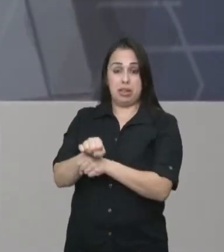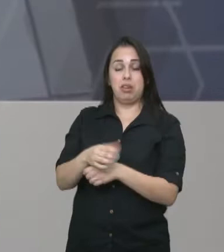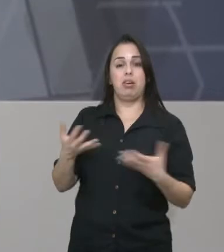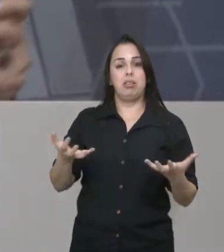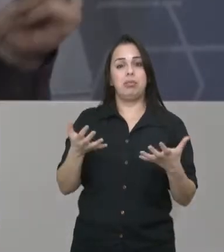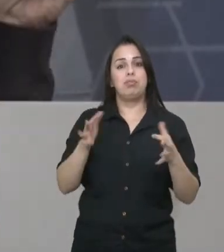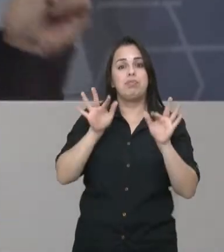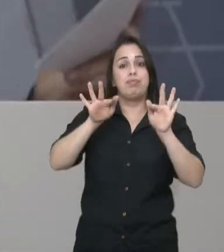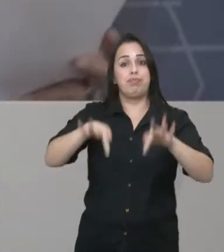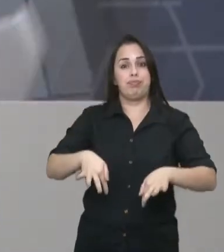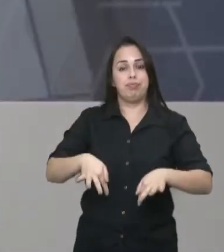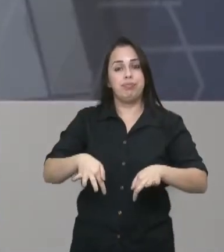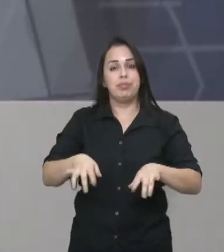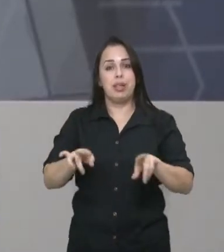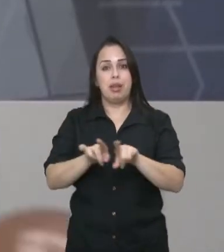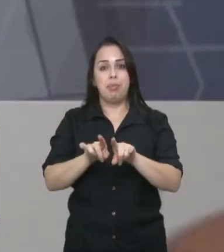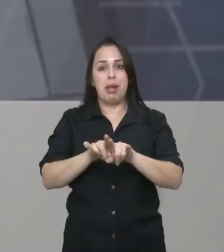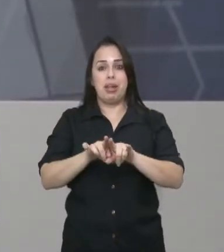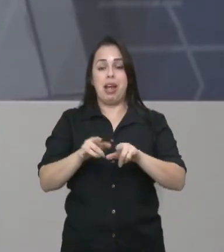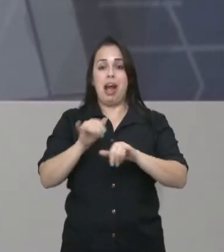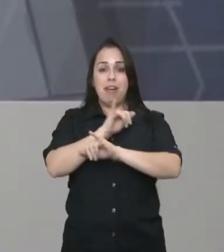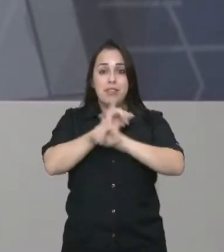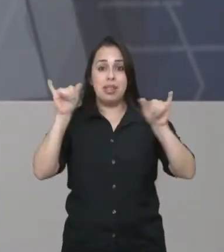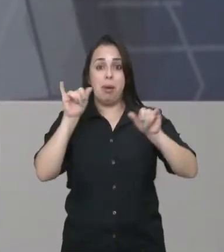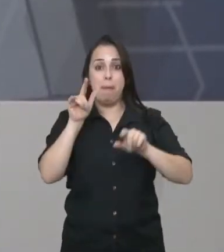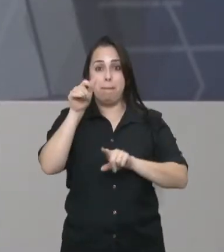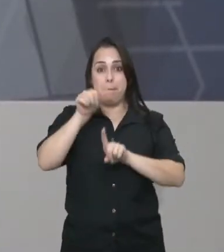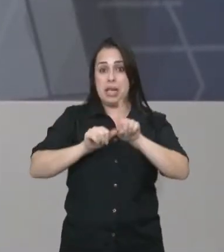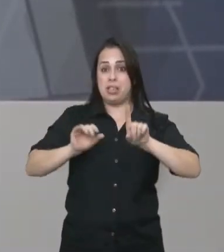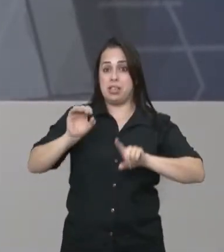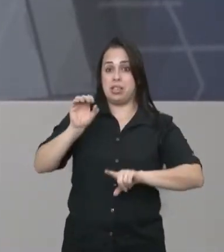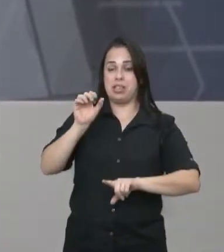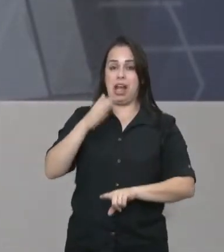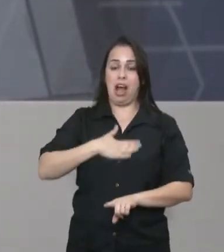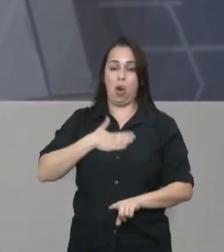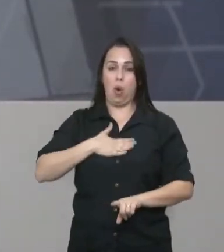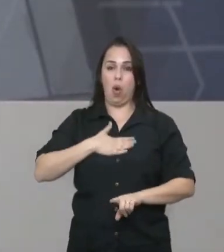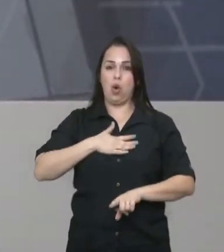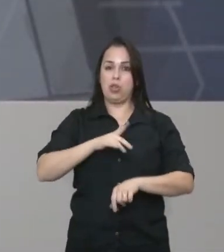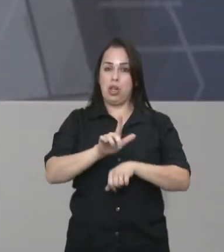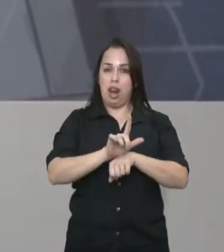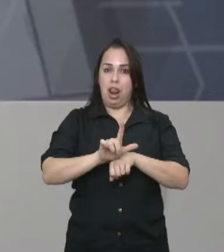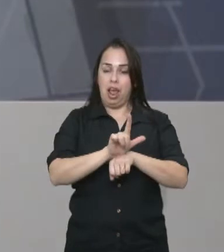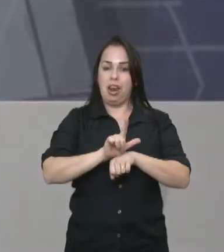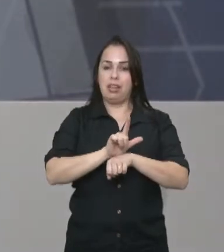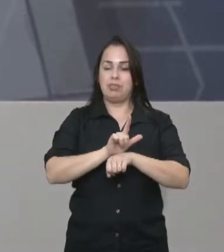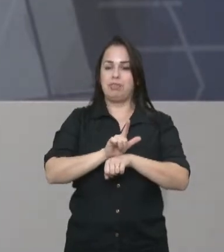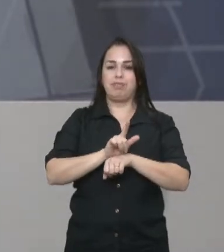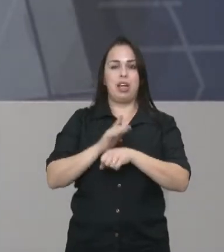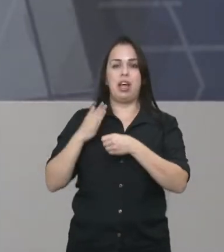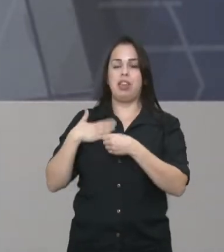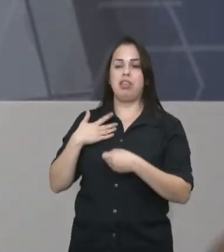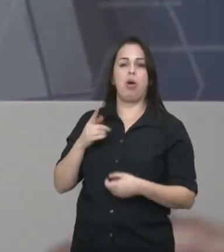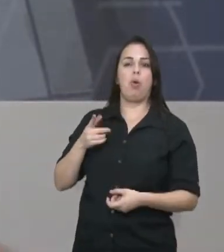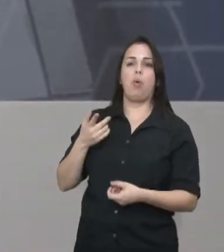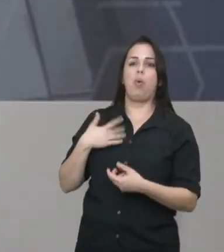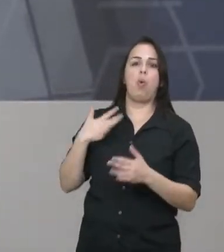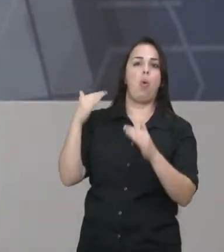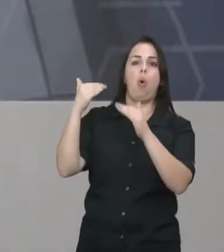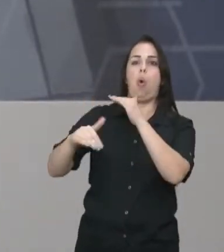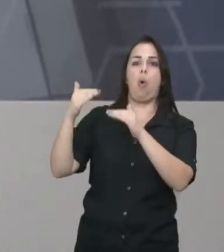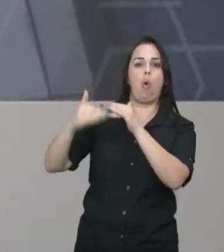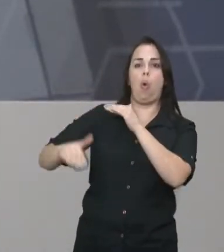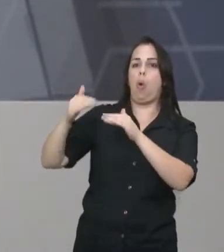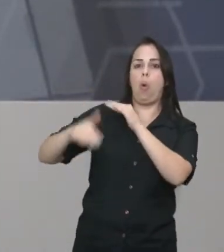encerrar nessa questão da campanha de Lilás, repudiando todas as atitudes machistas do presidente